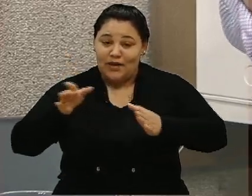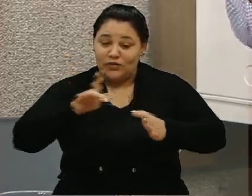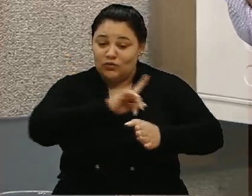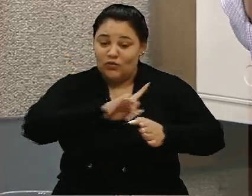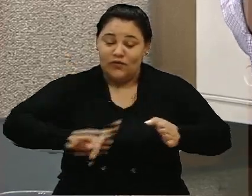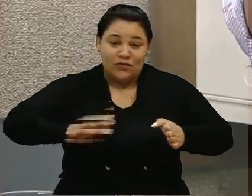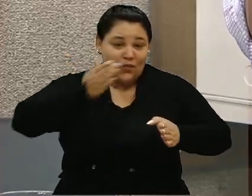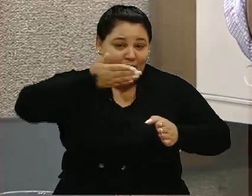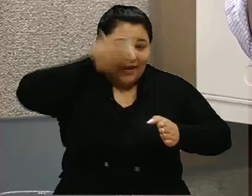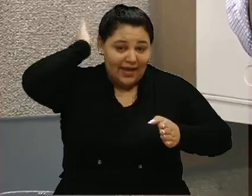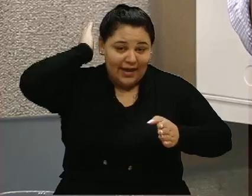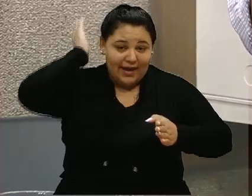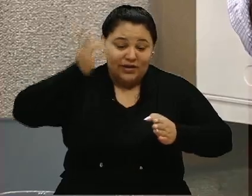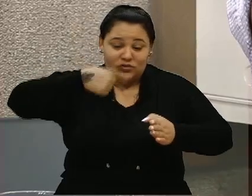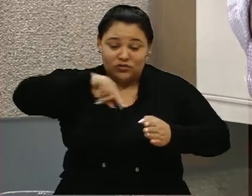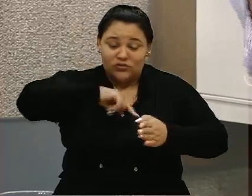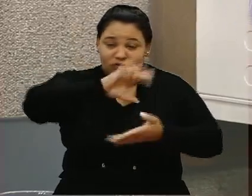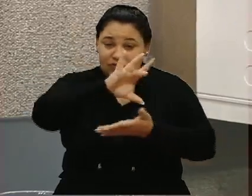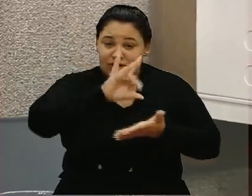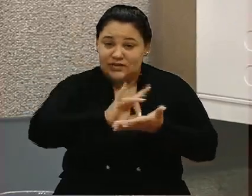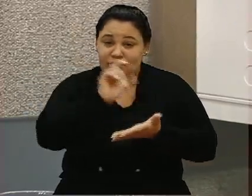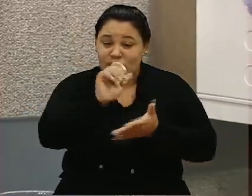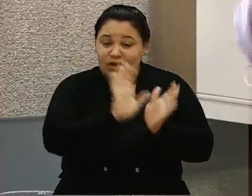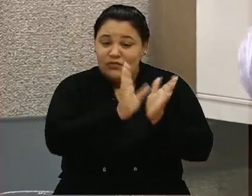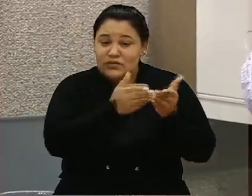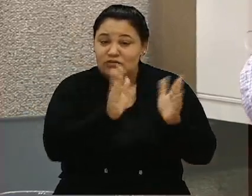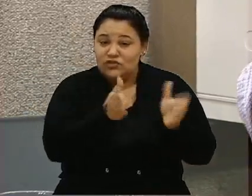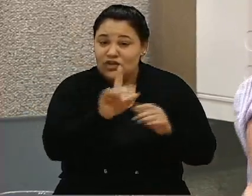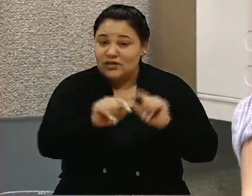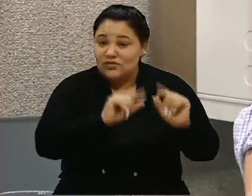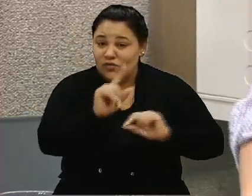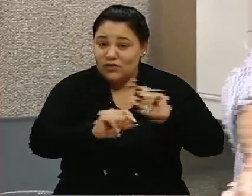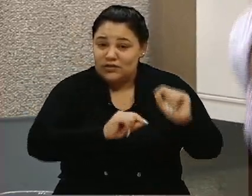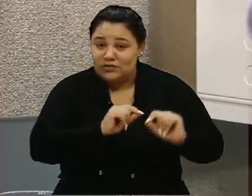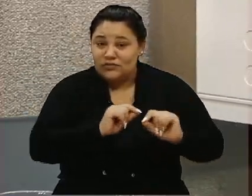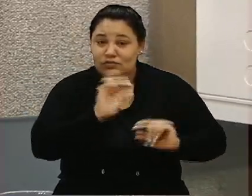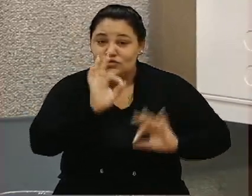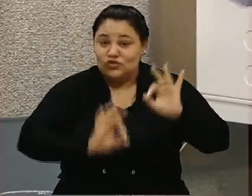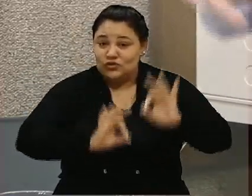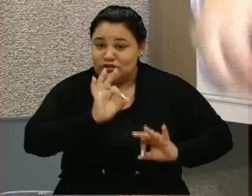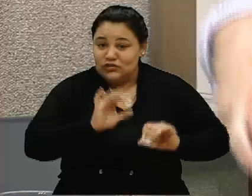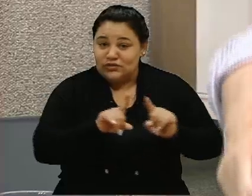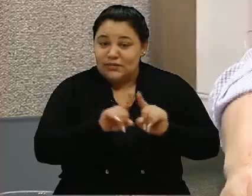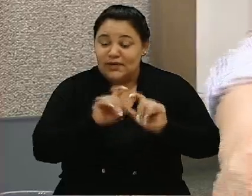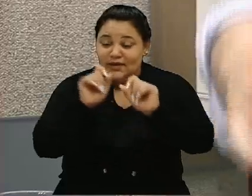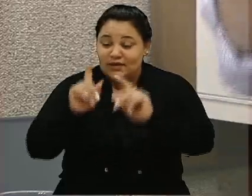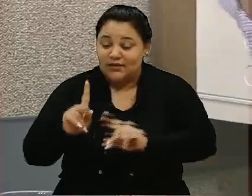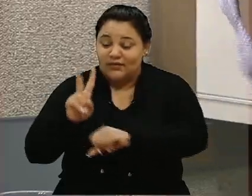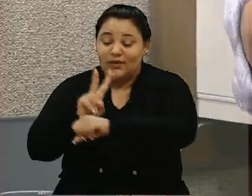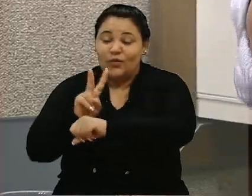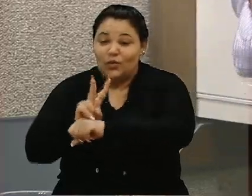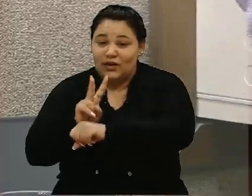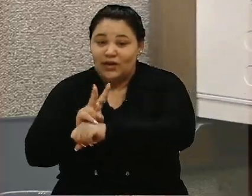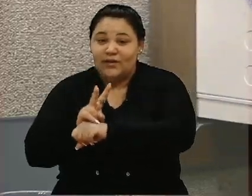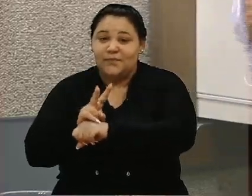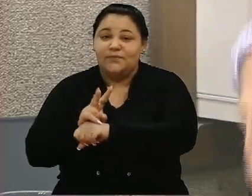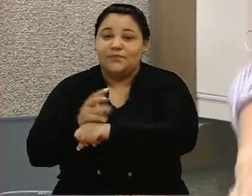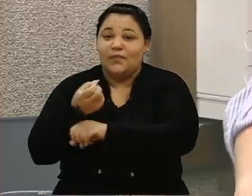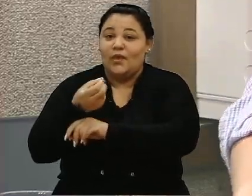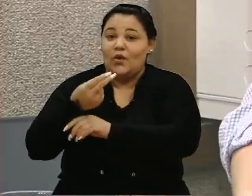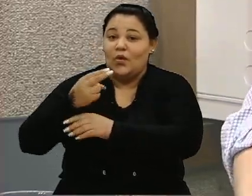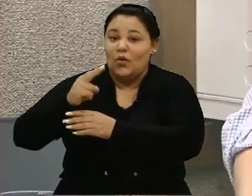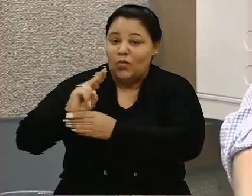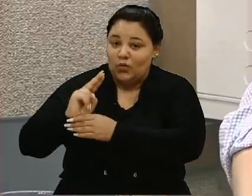instituído aquilo que a comissão tinha definido, a questão jurídica de quem vai cuidar daquilo ali, uma fundação,